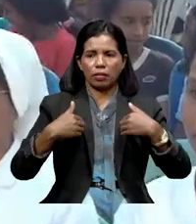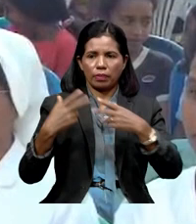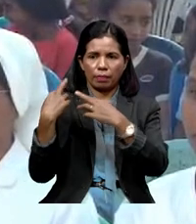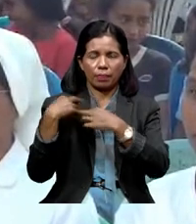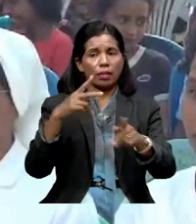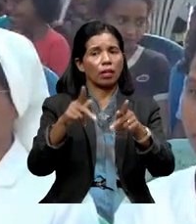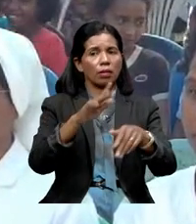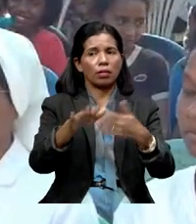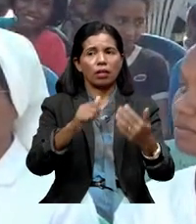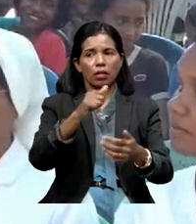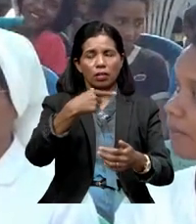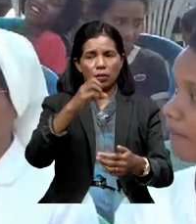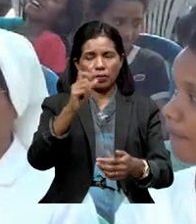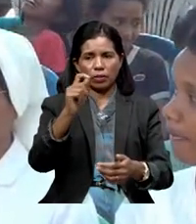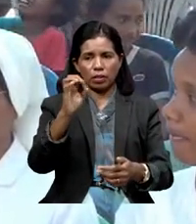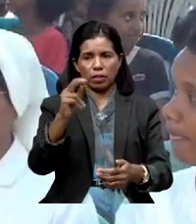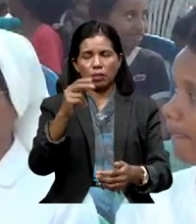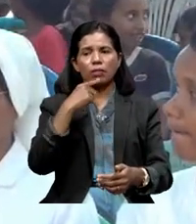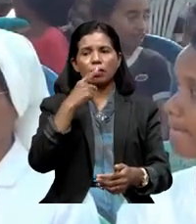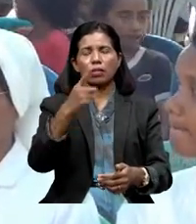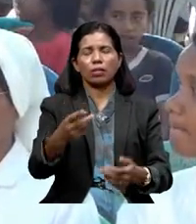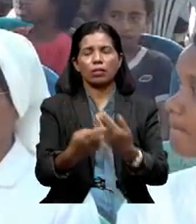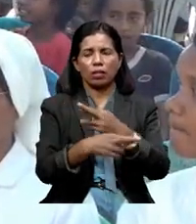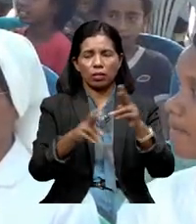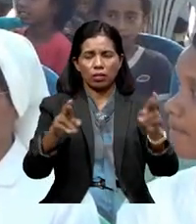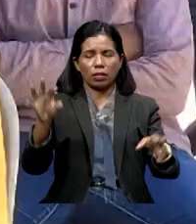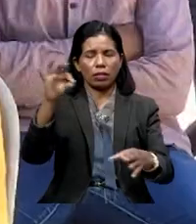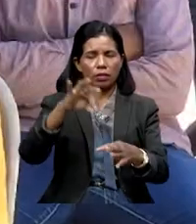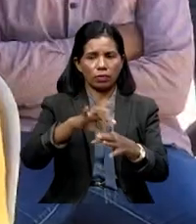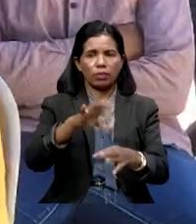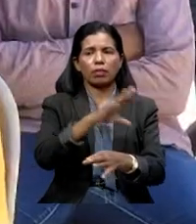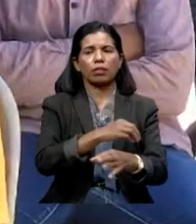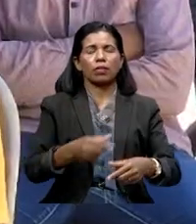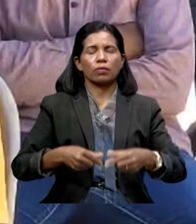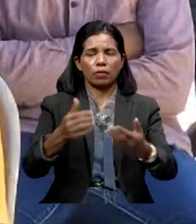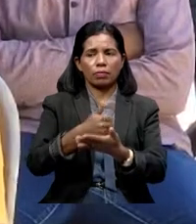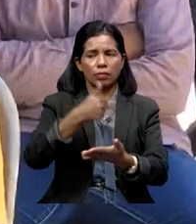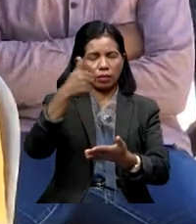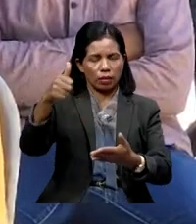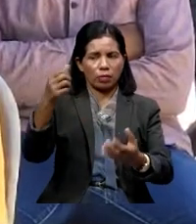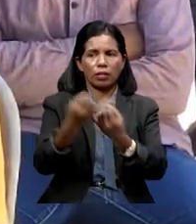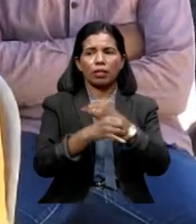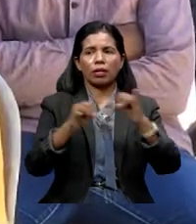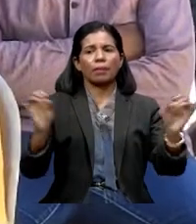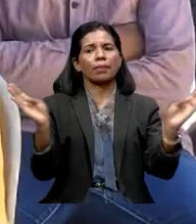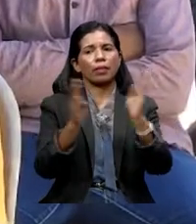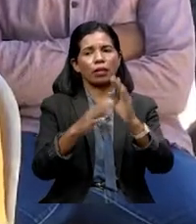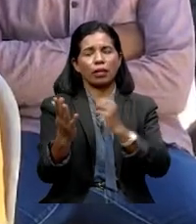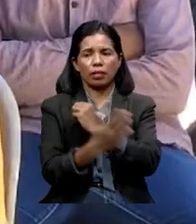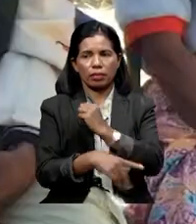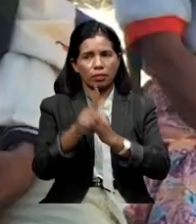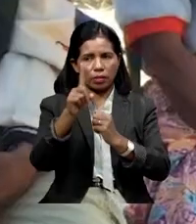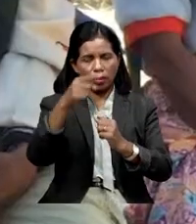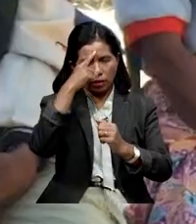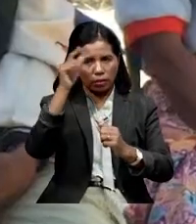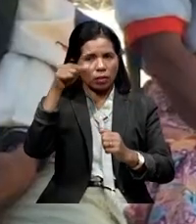Comunidade Triloca Agostino da Costa Belo Hateten, o resultado consulta popular nebe foi vitória bo kun rasikan, no sai ona nudar nação ida.